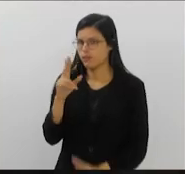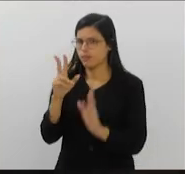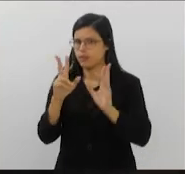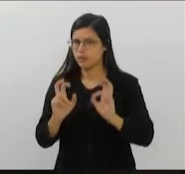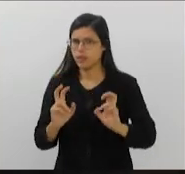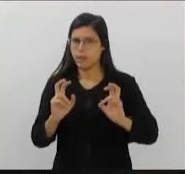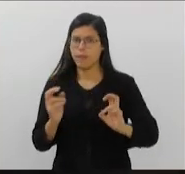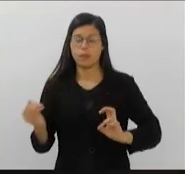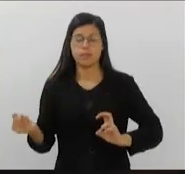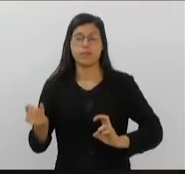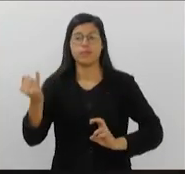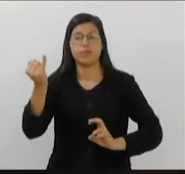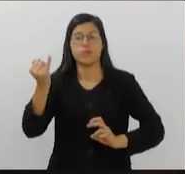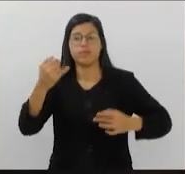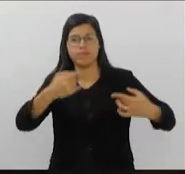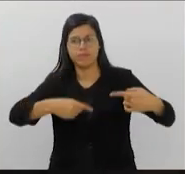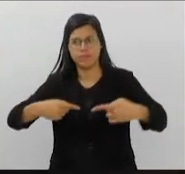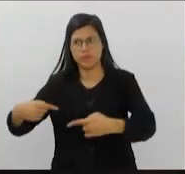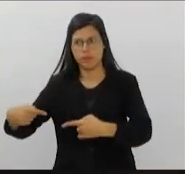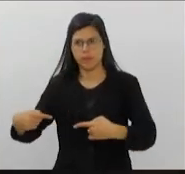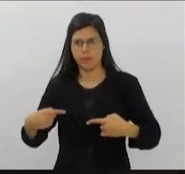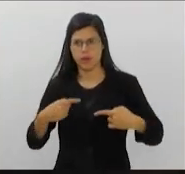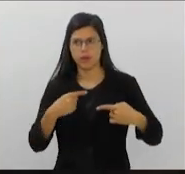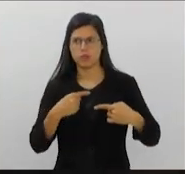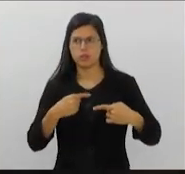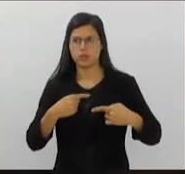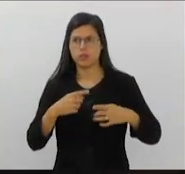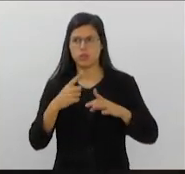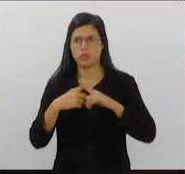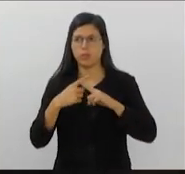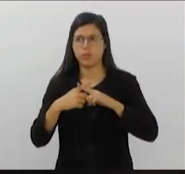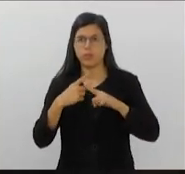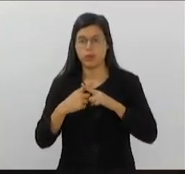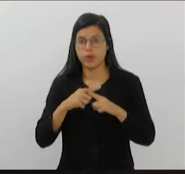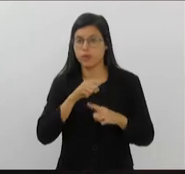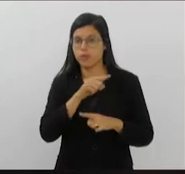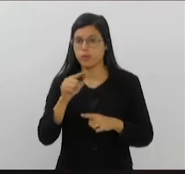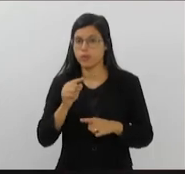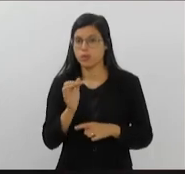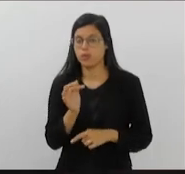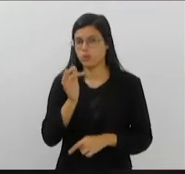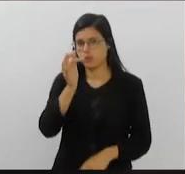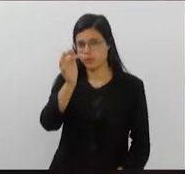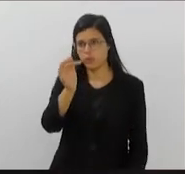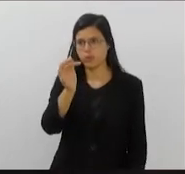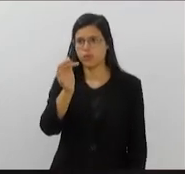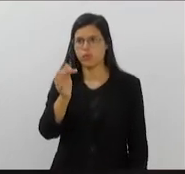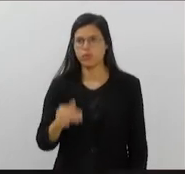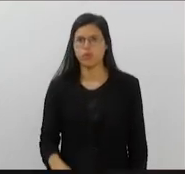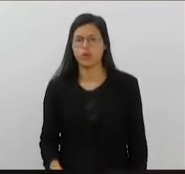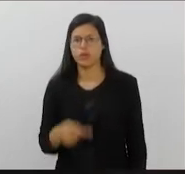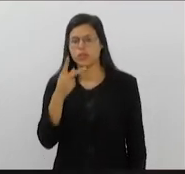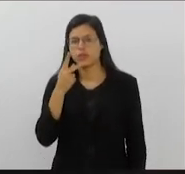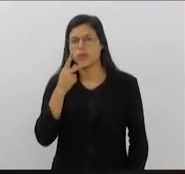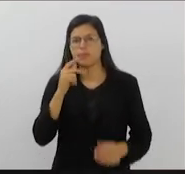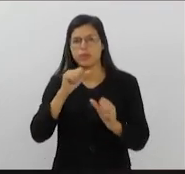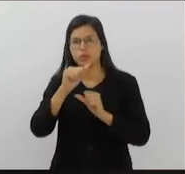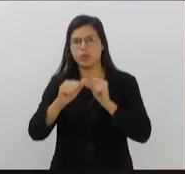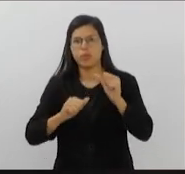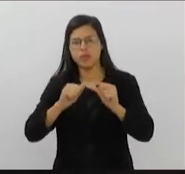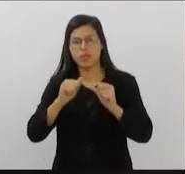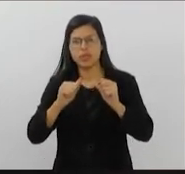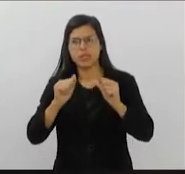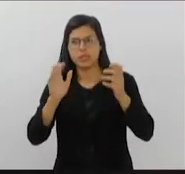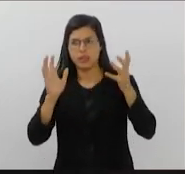é fundamental nessas discussões, porque o futuro são vocês, e quando a gente fala em mudança climática, a gente está falando de